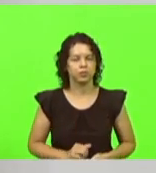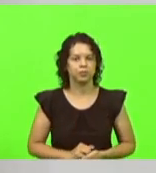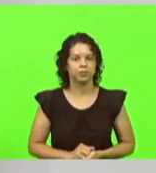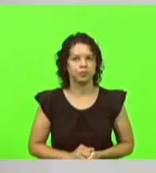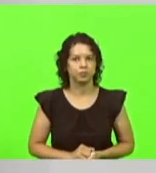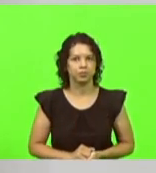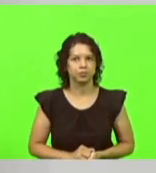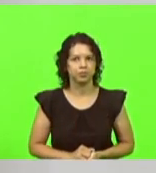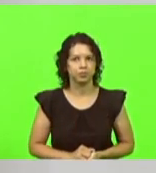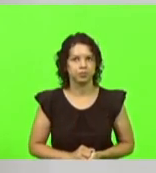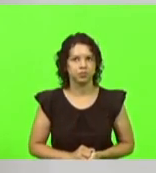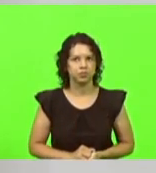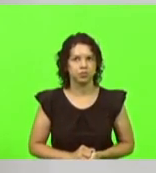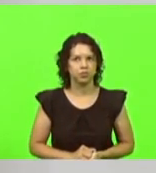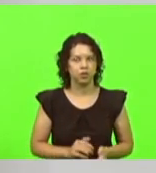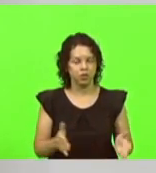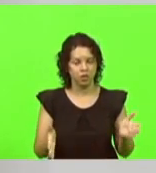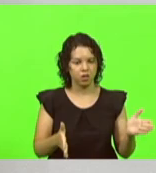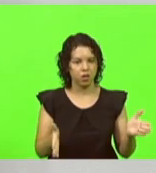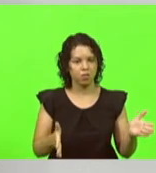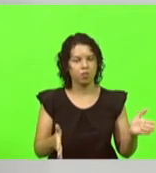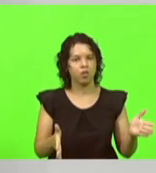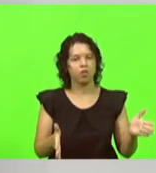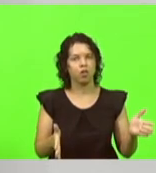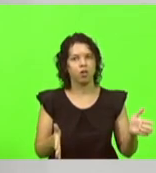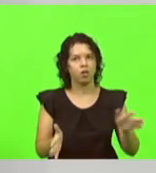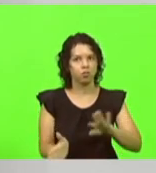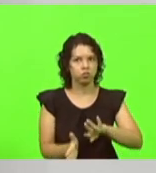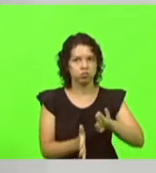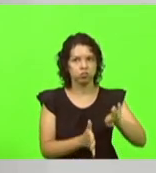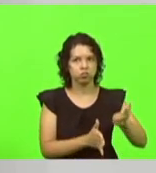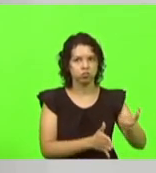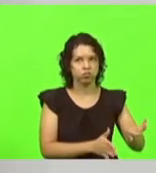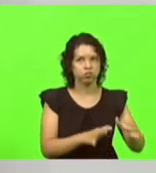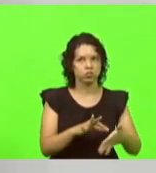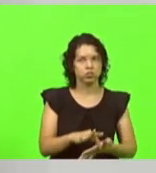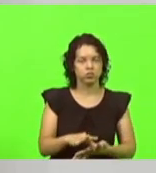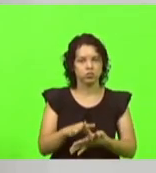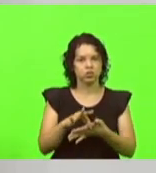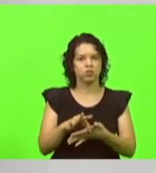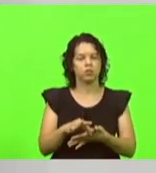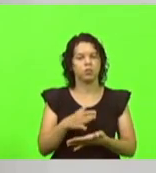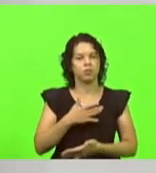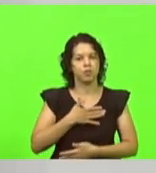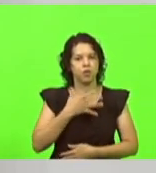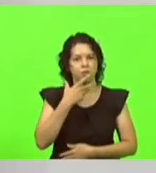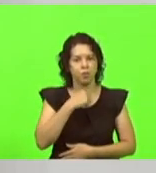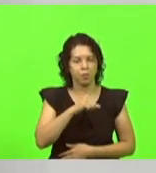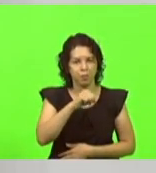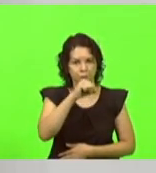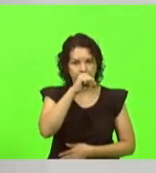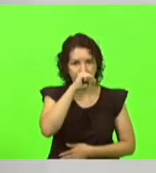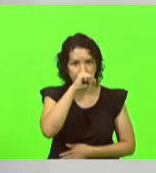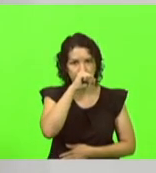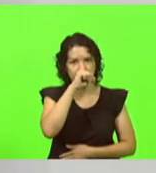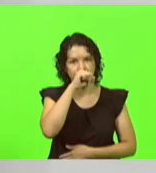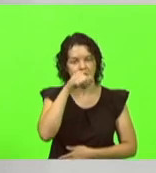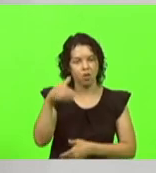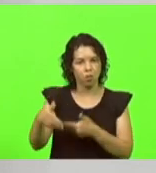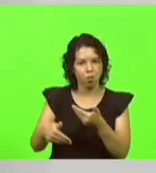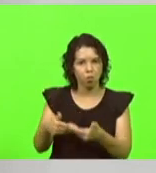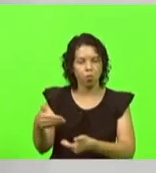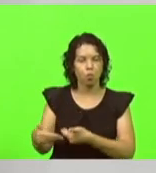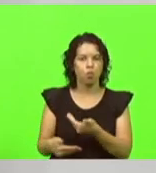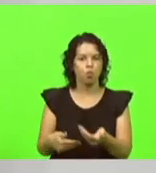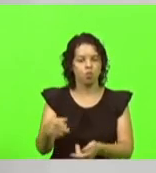Passou esta época, sob a liderança do pai, nós fomos produtores